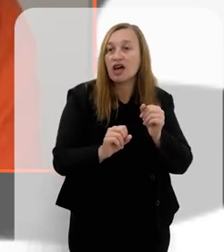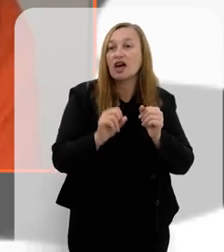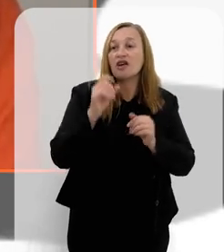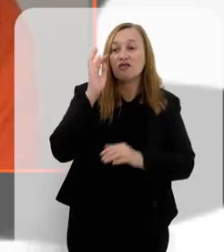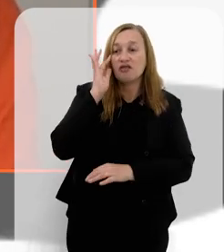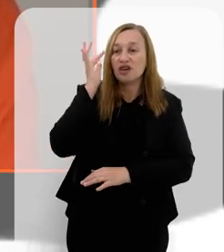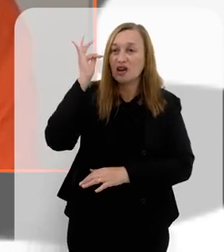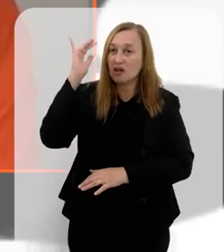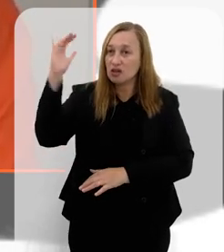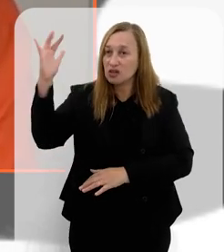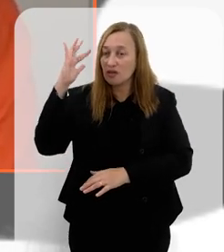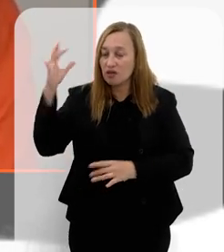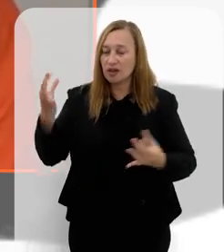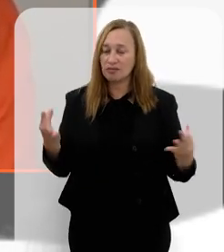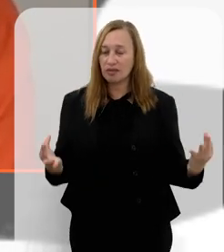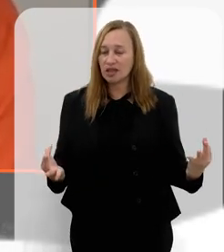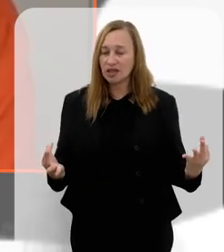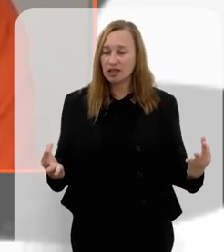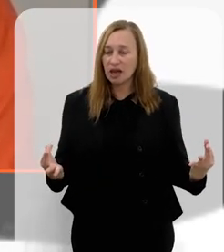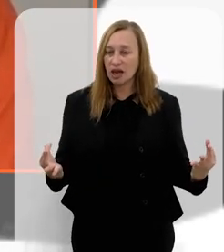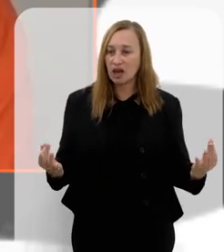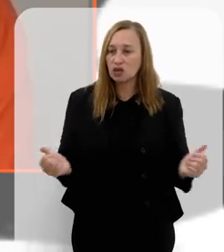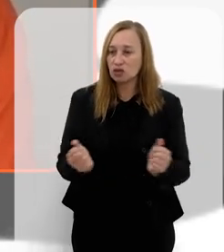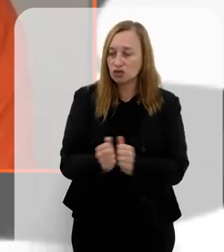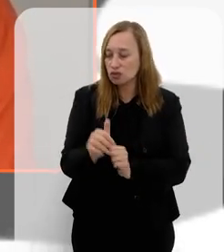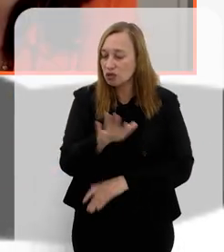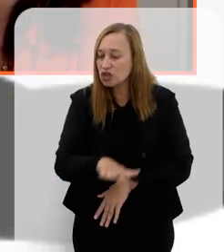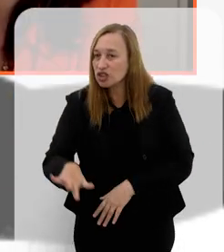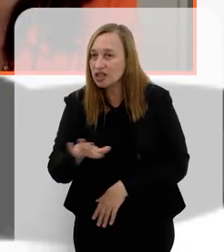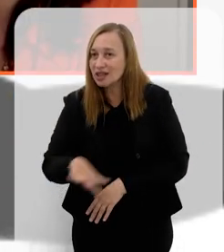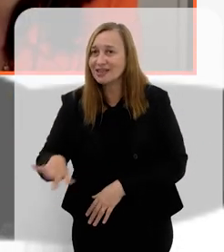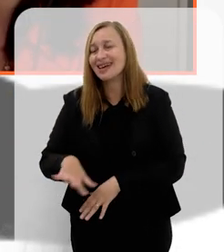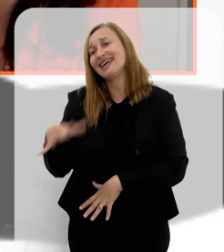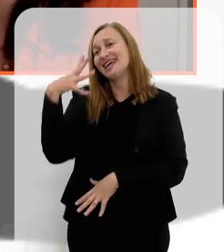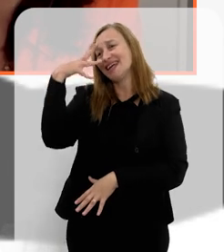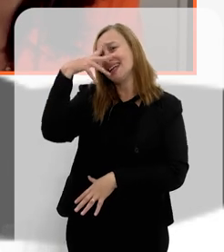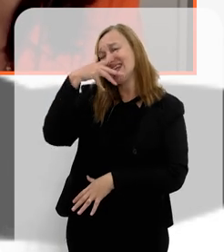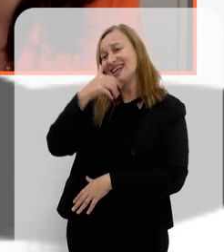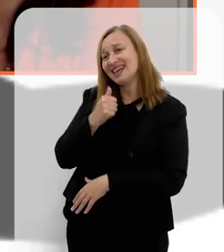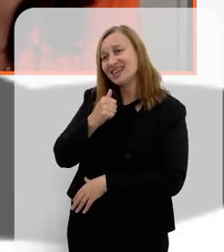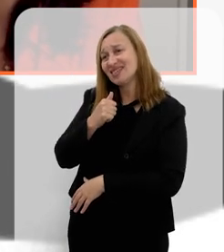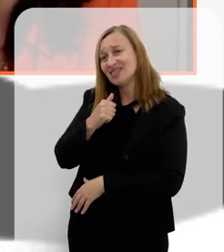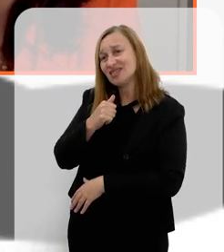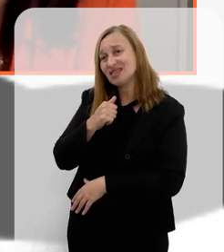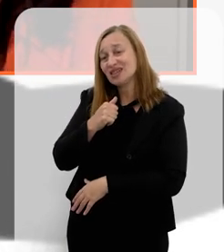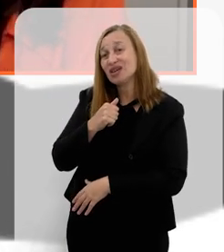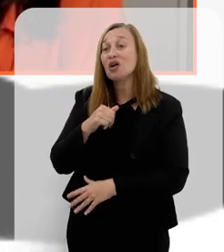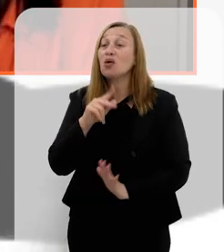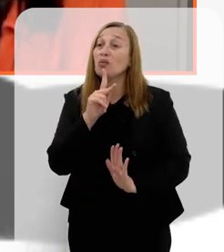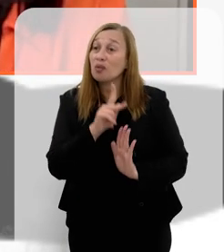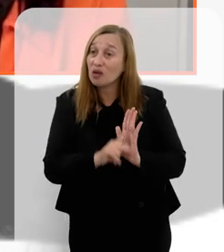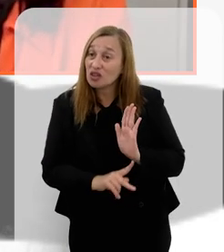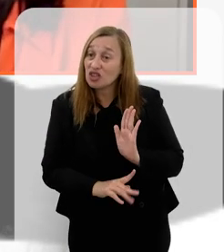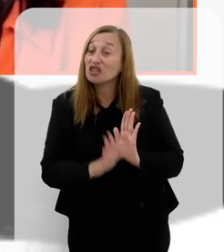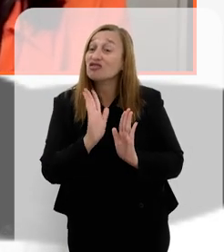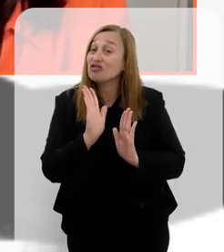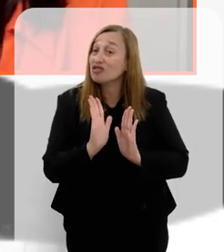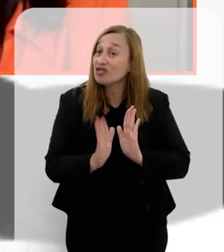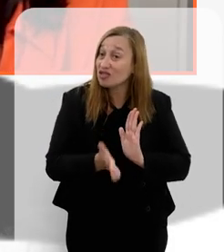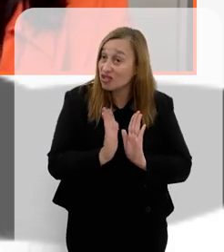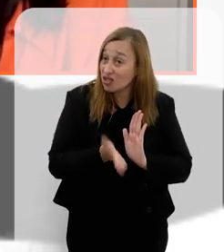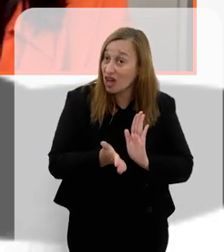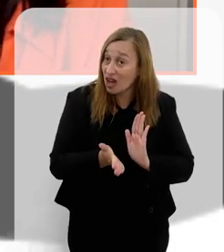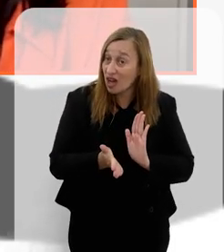chama Olha. Filosofar e Meditar com as Crianças. Que lindo, que lindo. Ou seja, o projeto